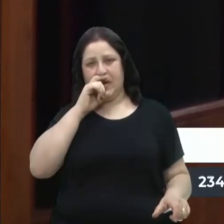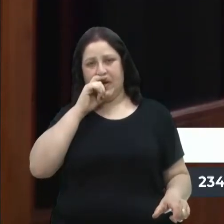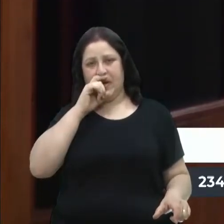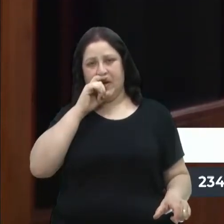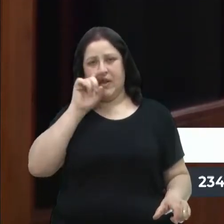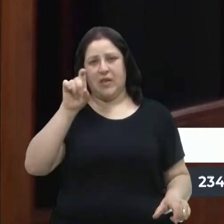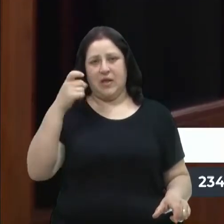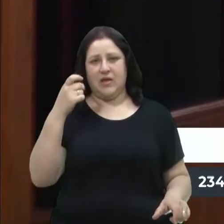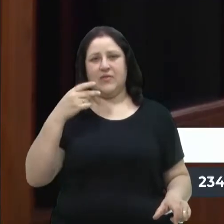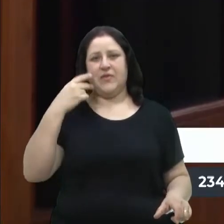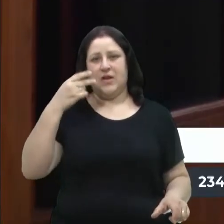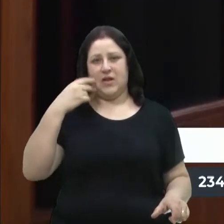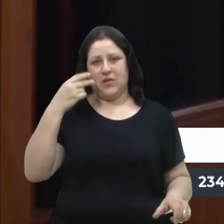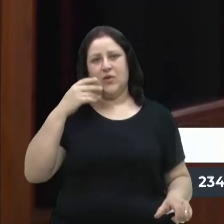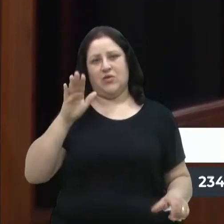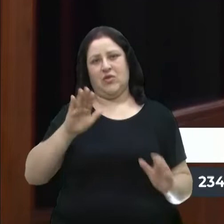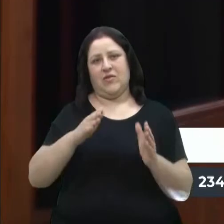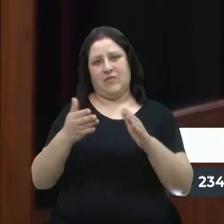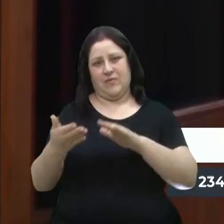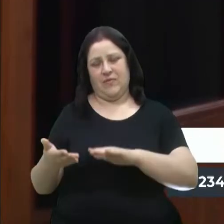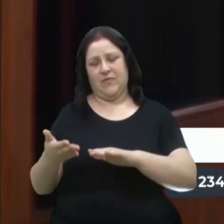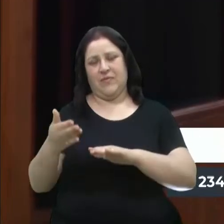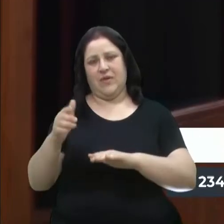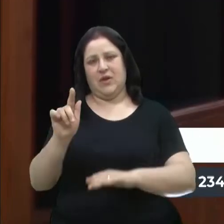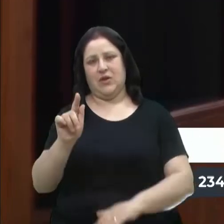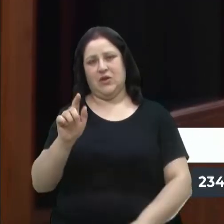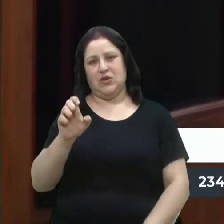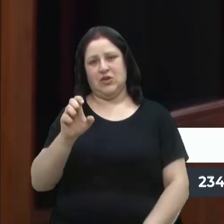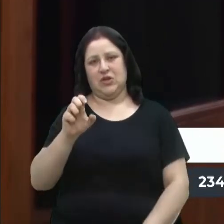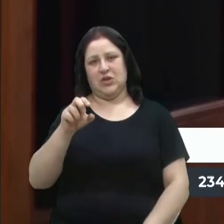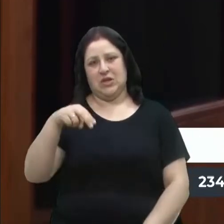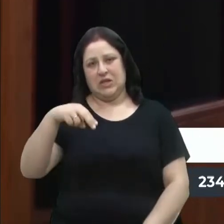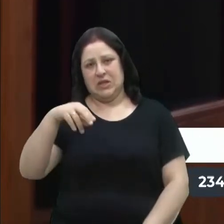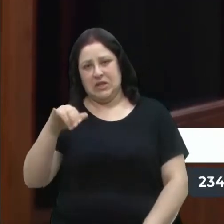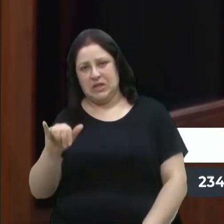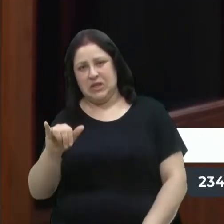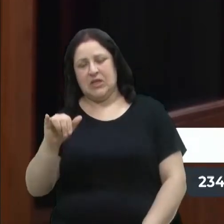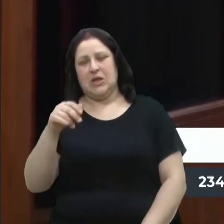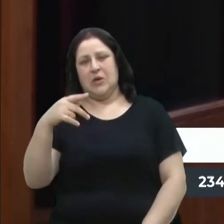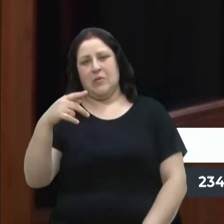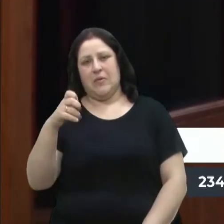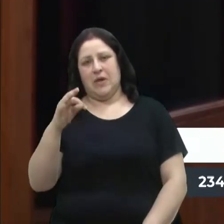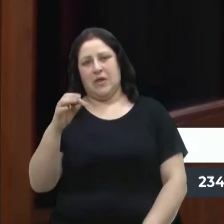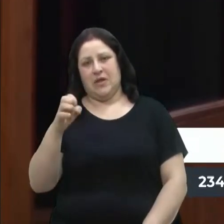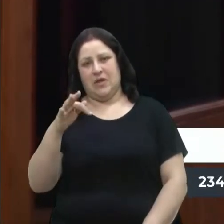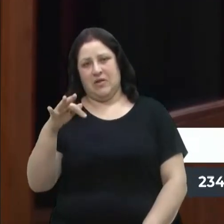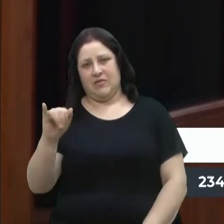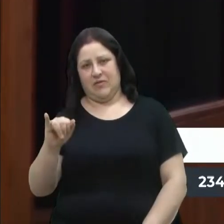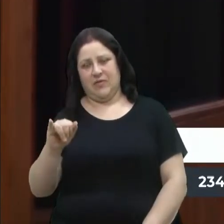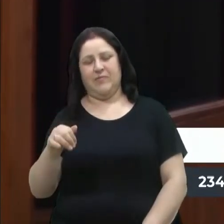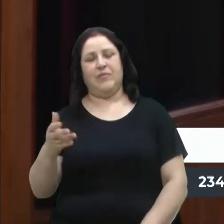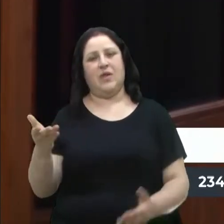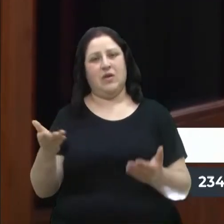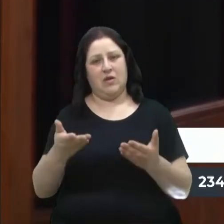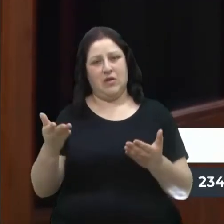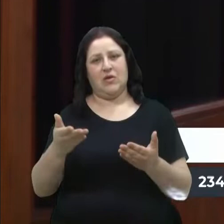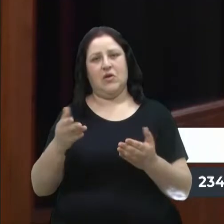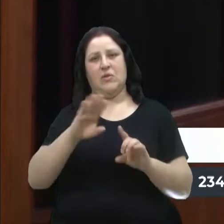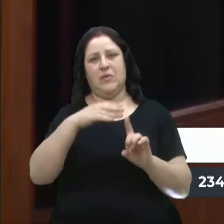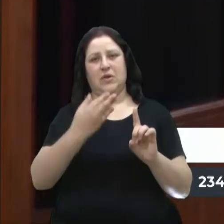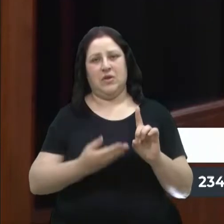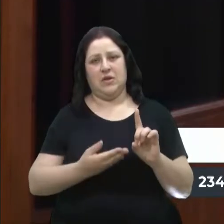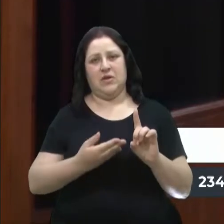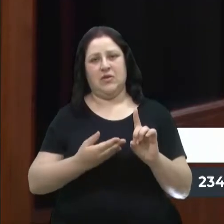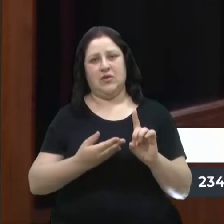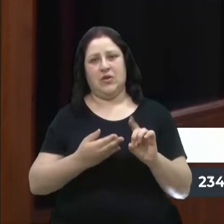em nome do Parlamento Caxiense homenagear neste presente momento mais uma instituição pública de educação da